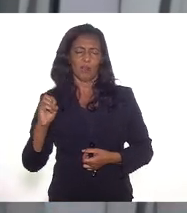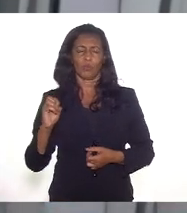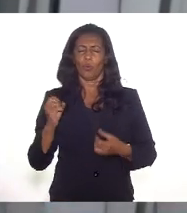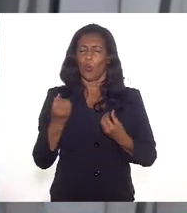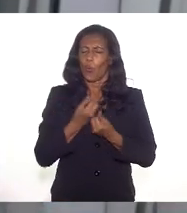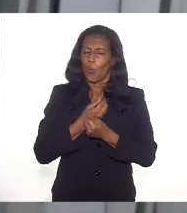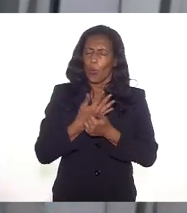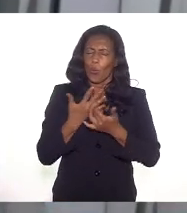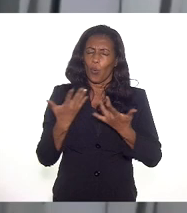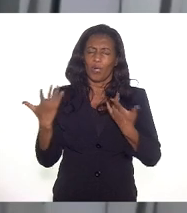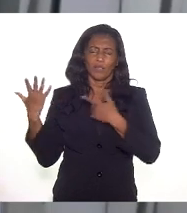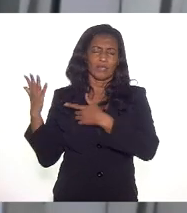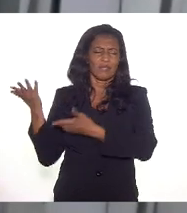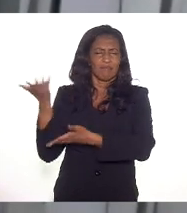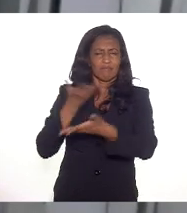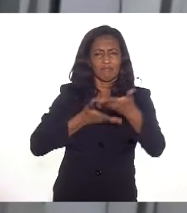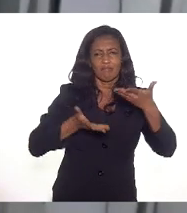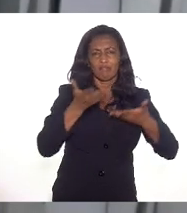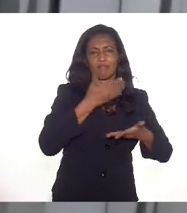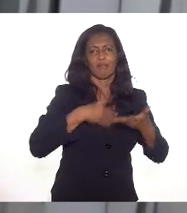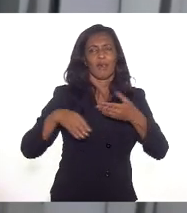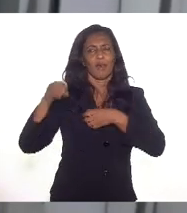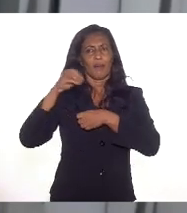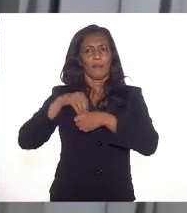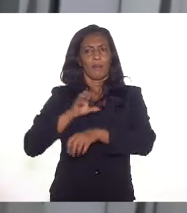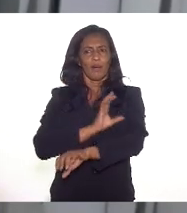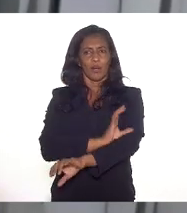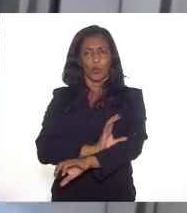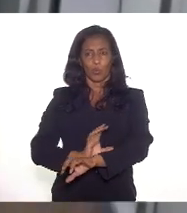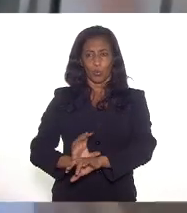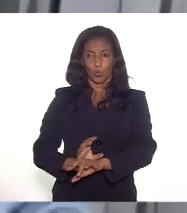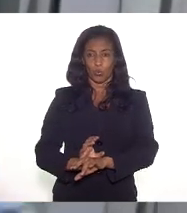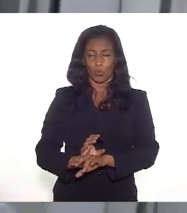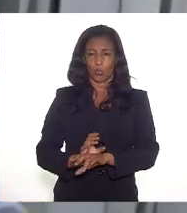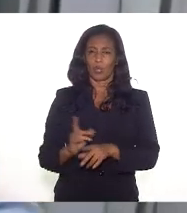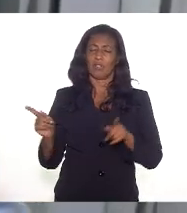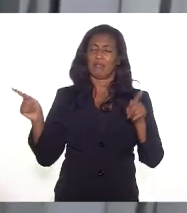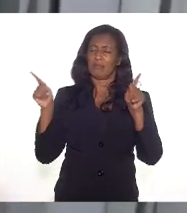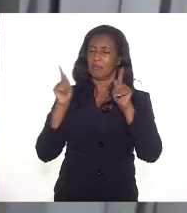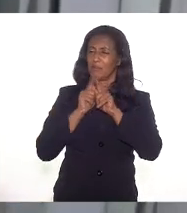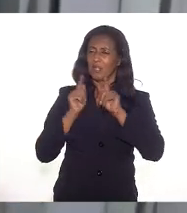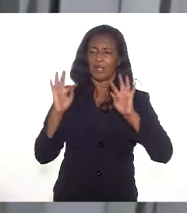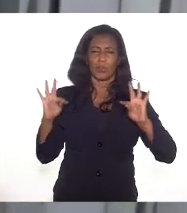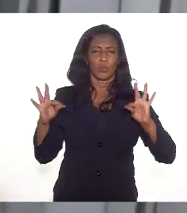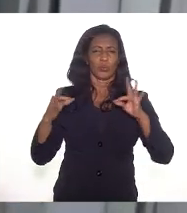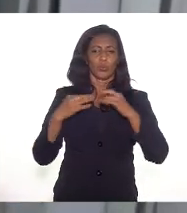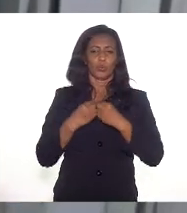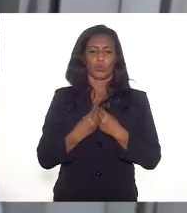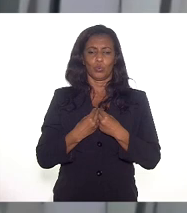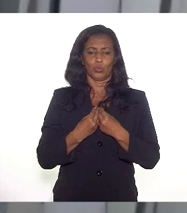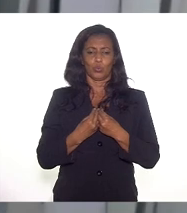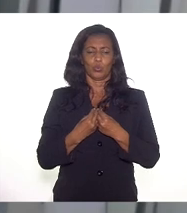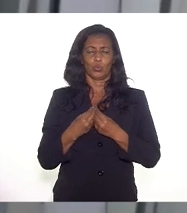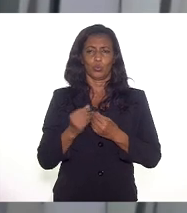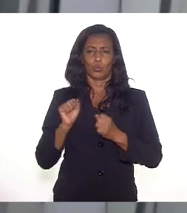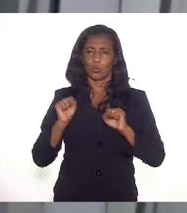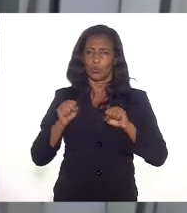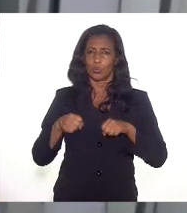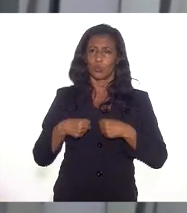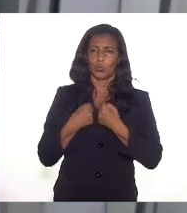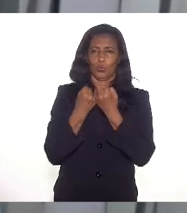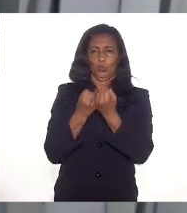inapagáveis para a cultura brasileira e para a emancipação, para, enfim, digamos, o fortalecimento